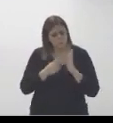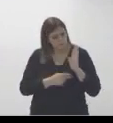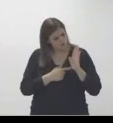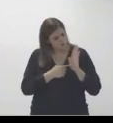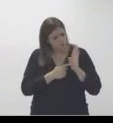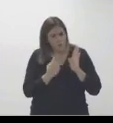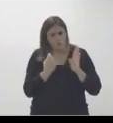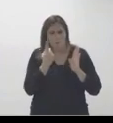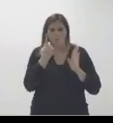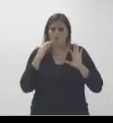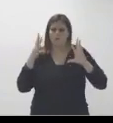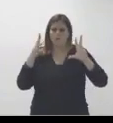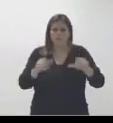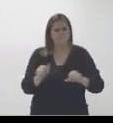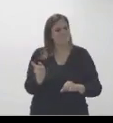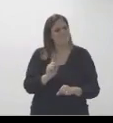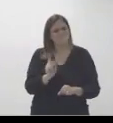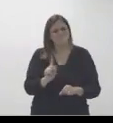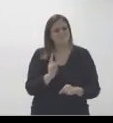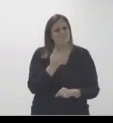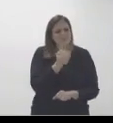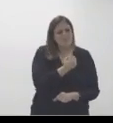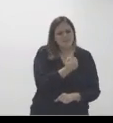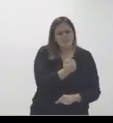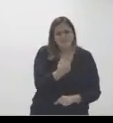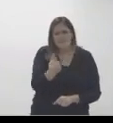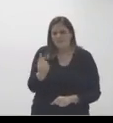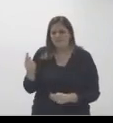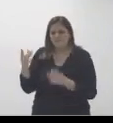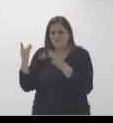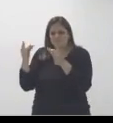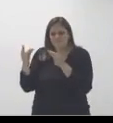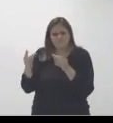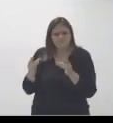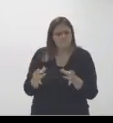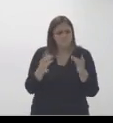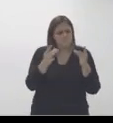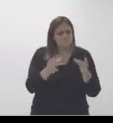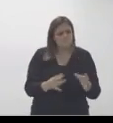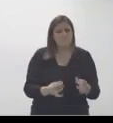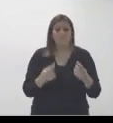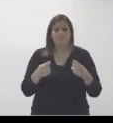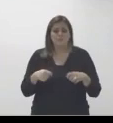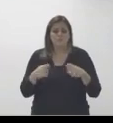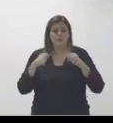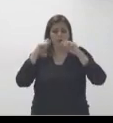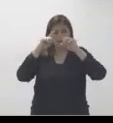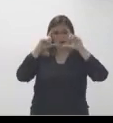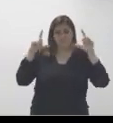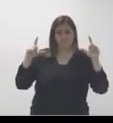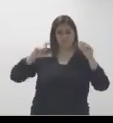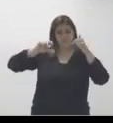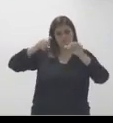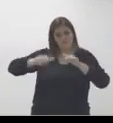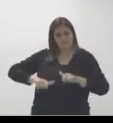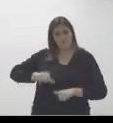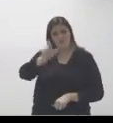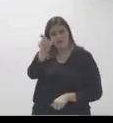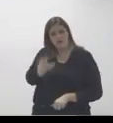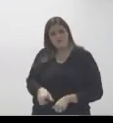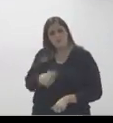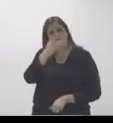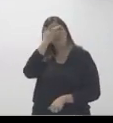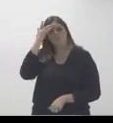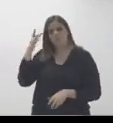precisa ter um processo de escuta de criação de vínculo com os profissionais de saúde para através de cada